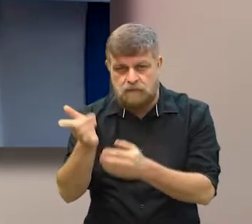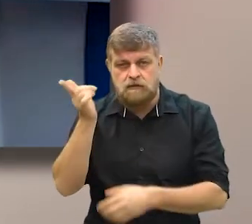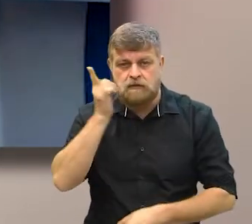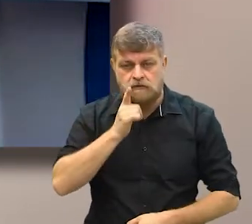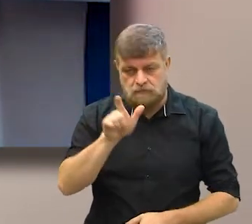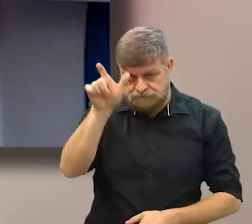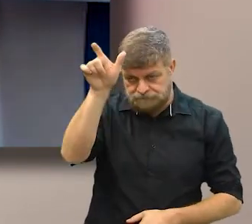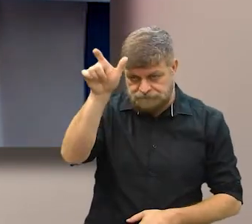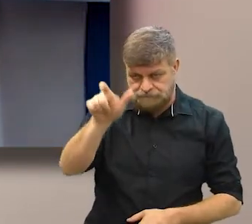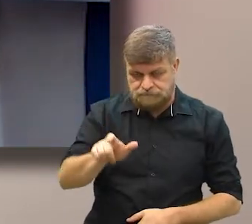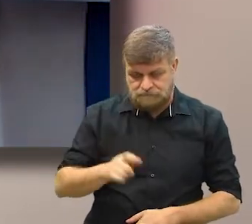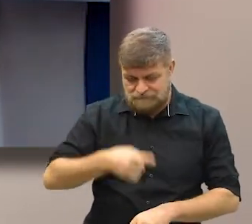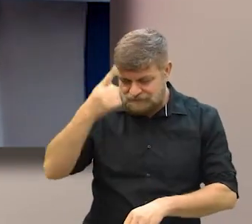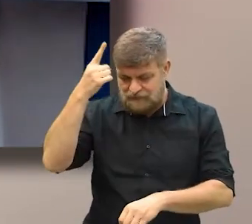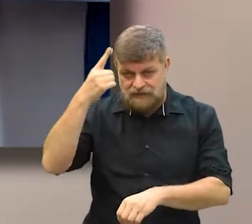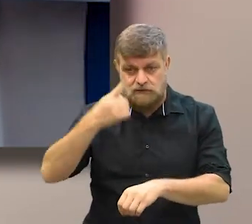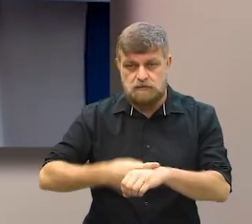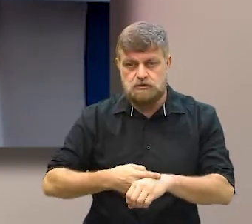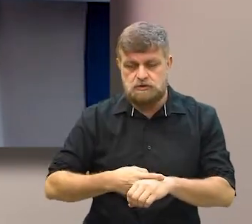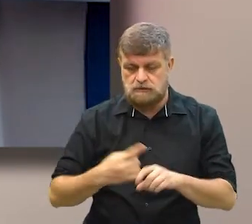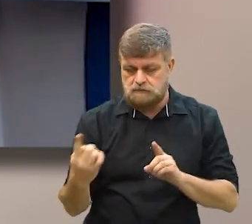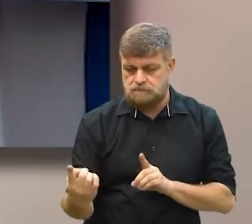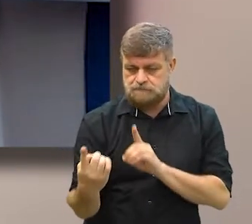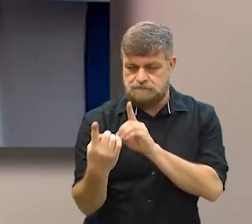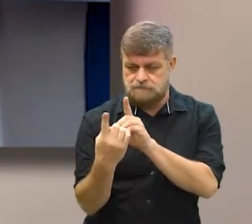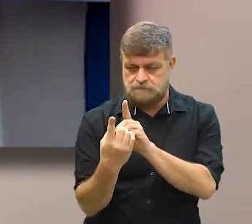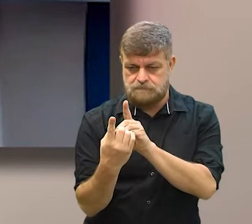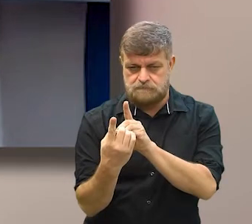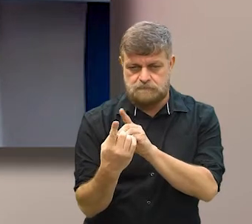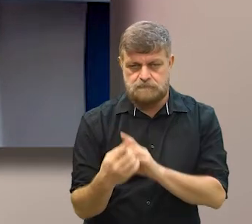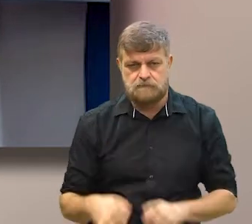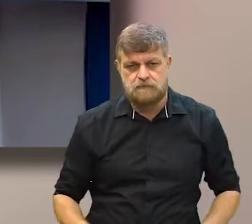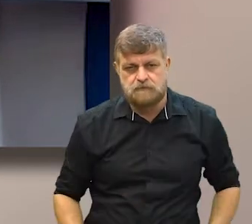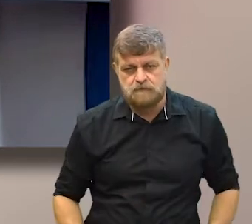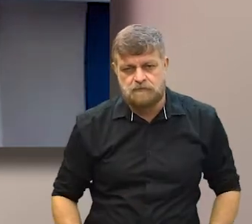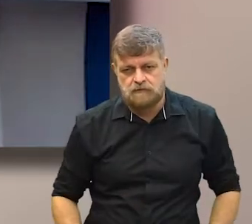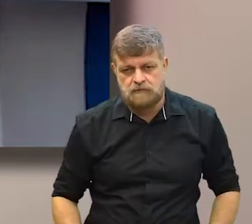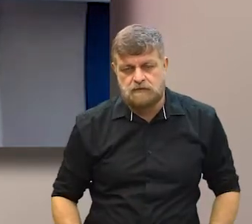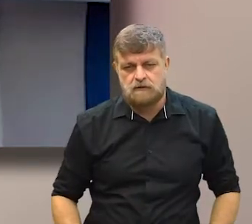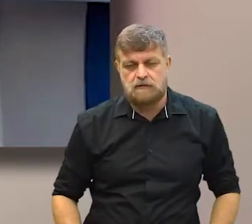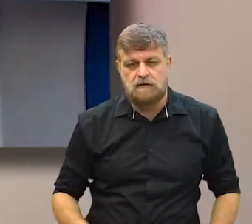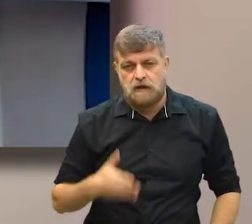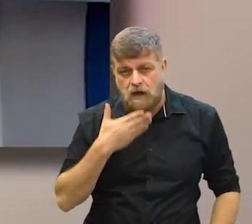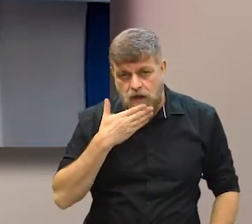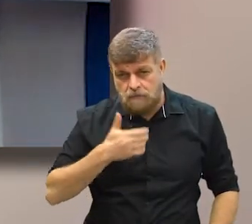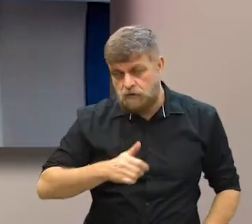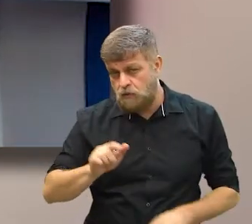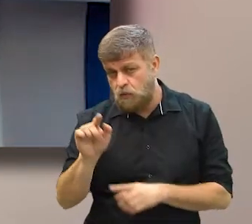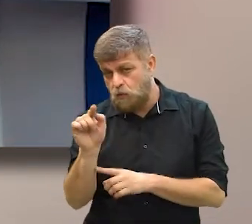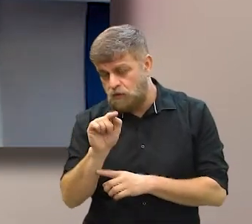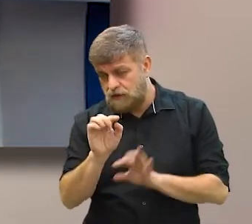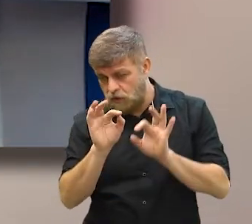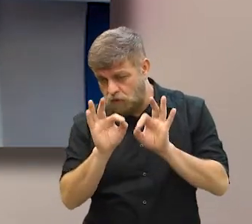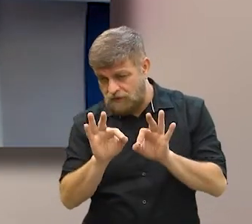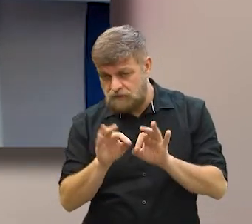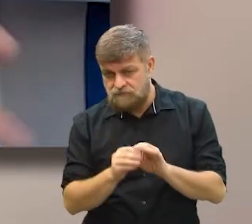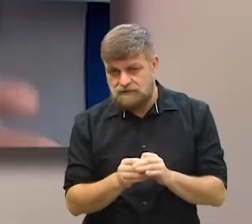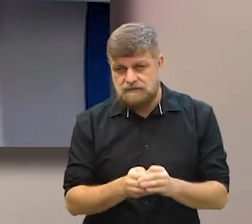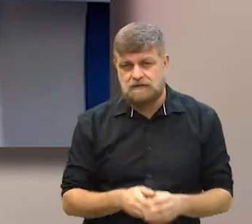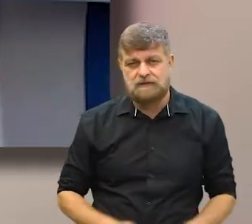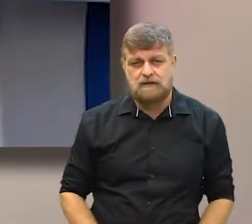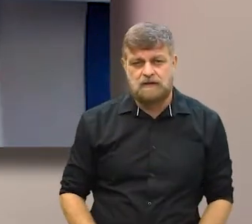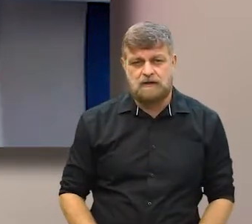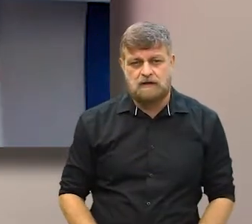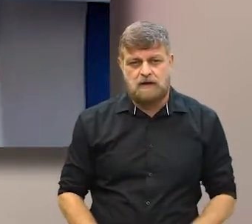essa harmonia já imediatamente no dia da consulta. O ideal, claro, é você fazer um tratamento